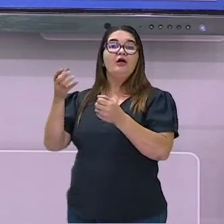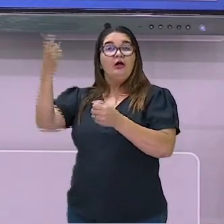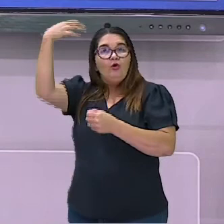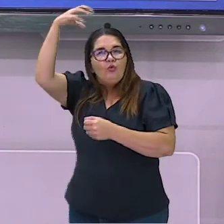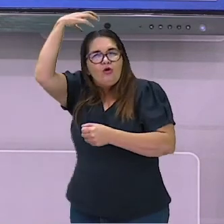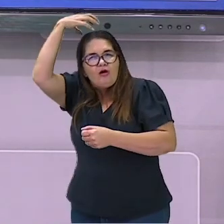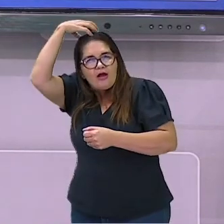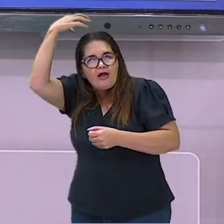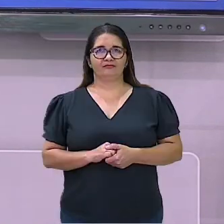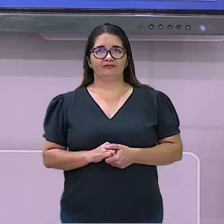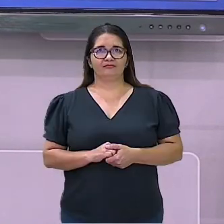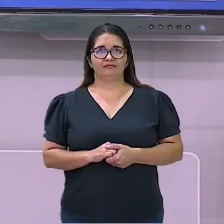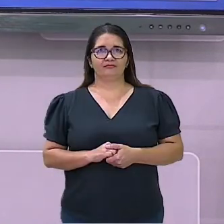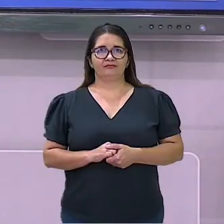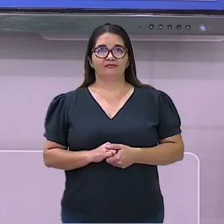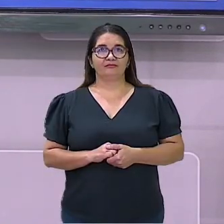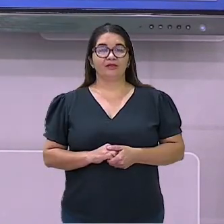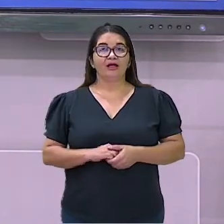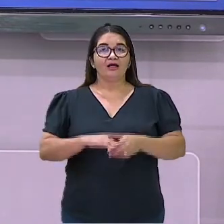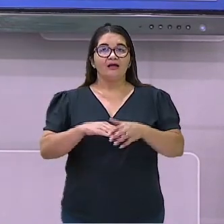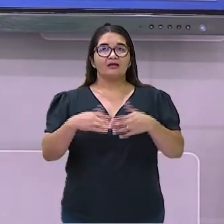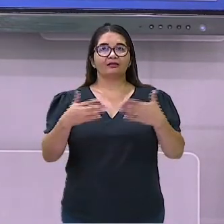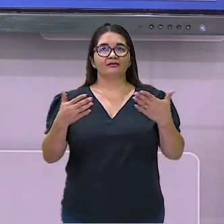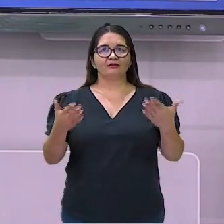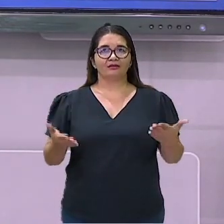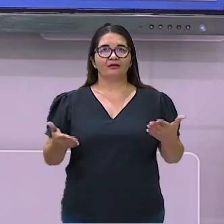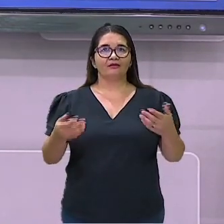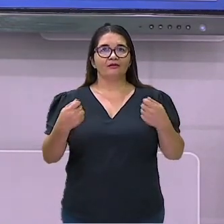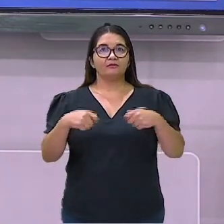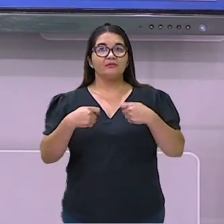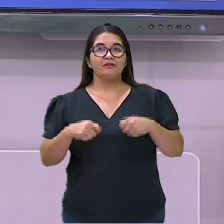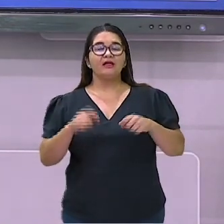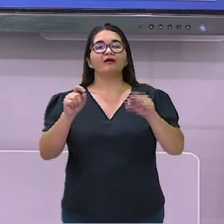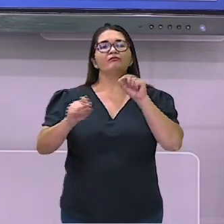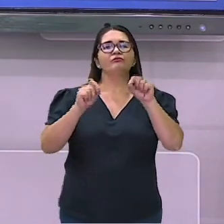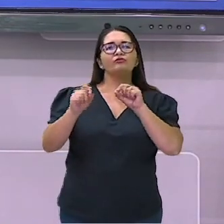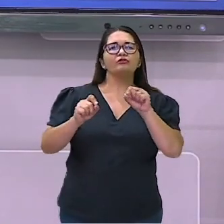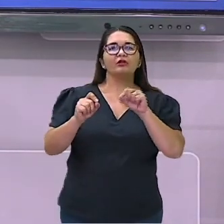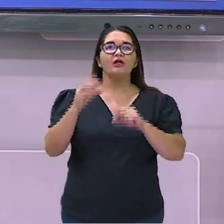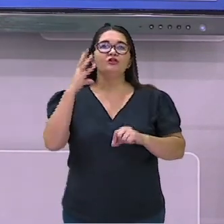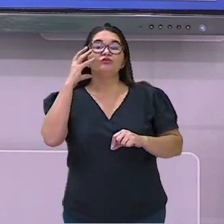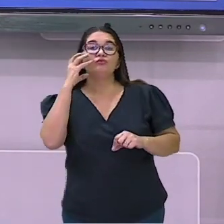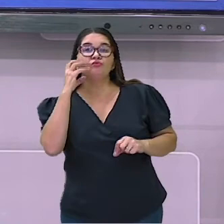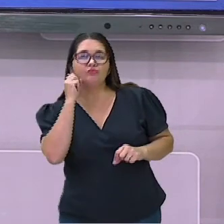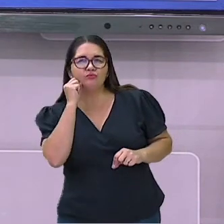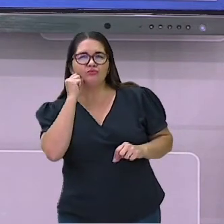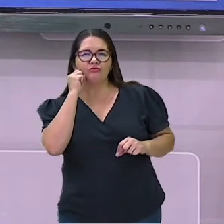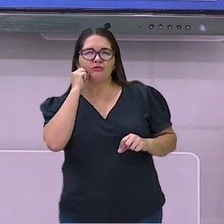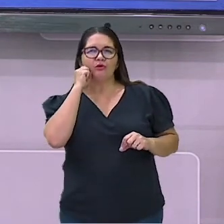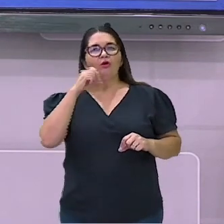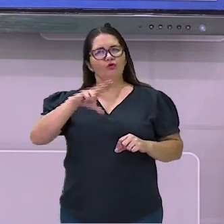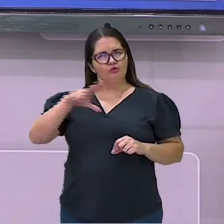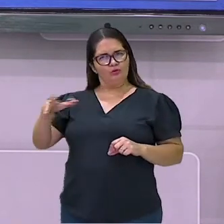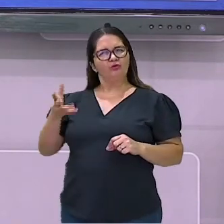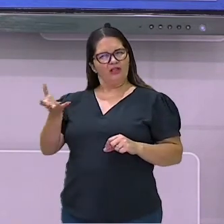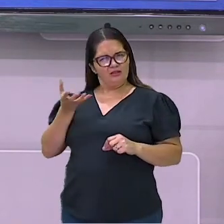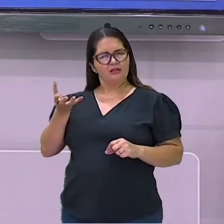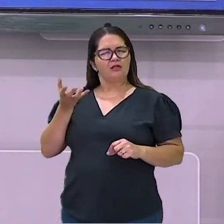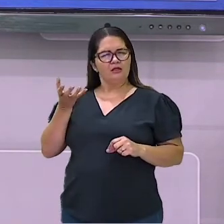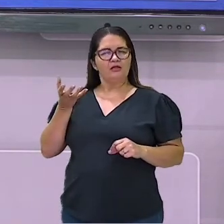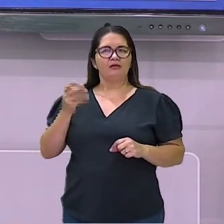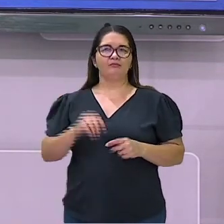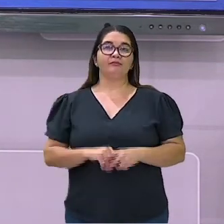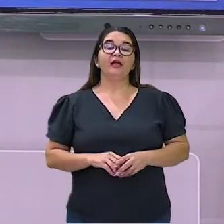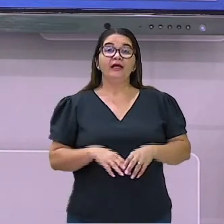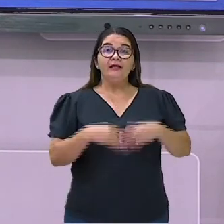dos banqueiros. Então, eles precisam de lucro, quanto mais lucro, melhor. E a criação